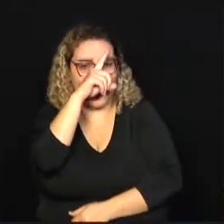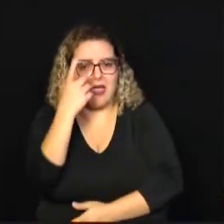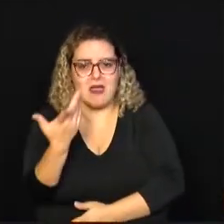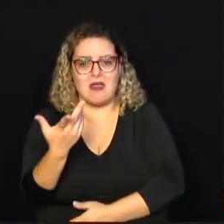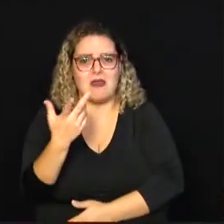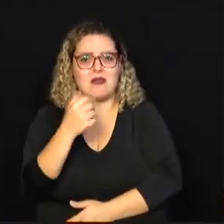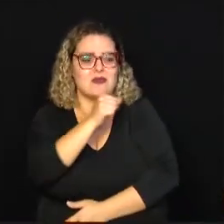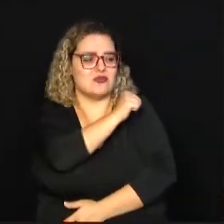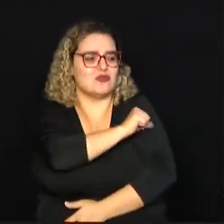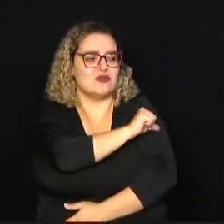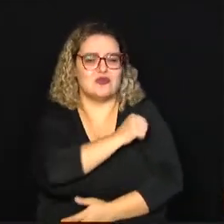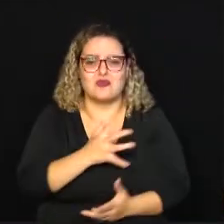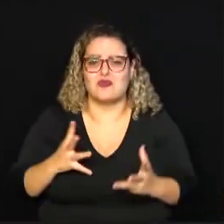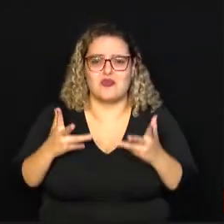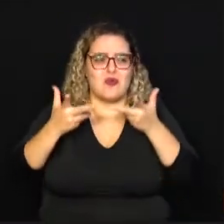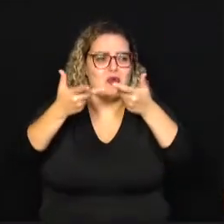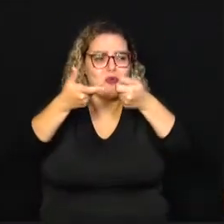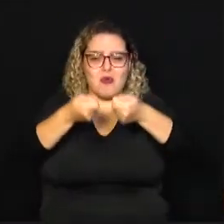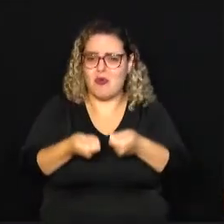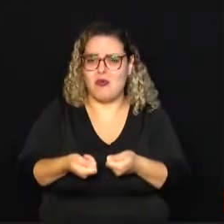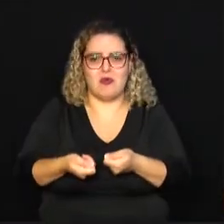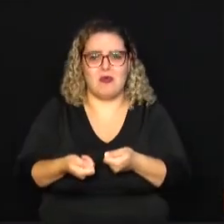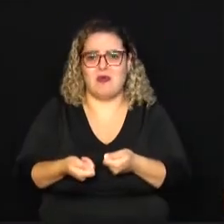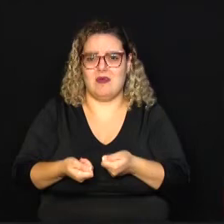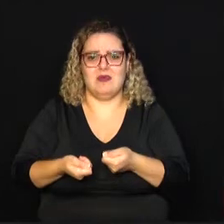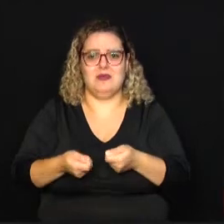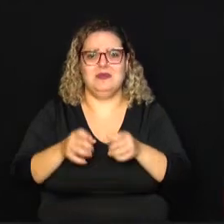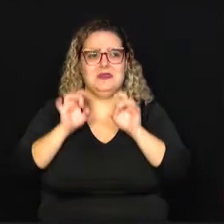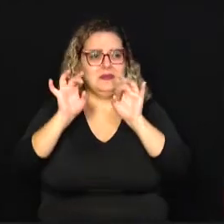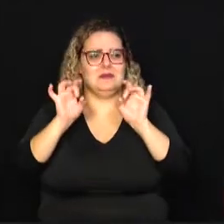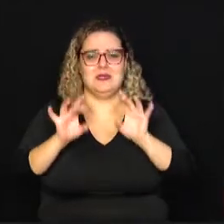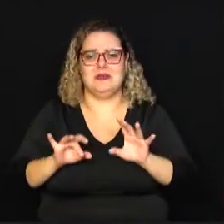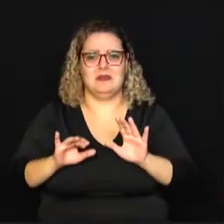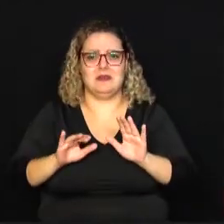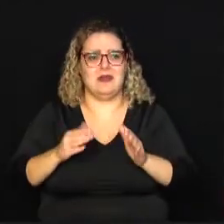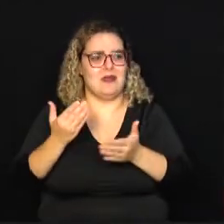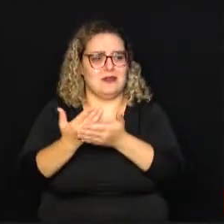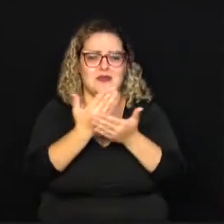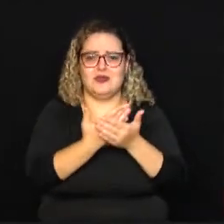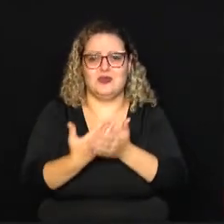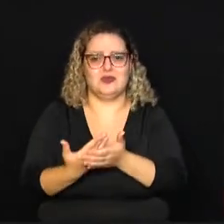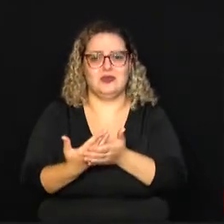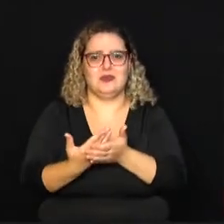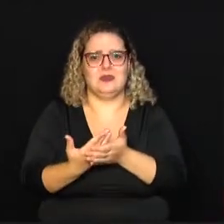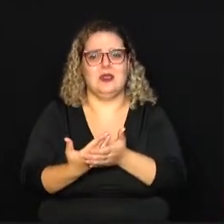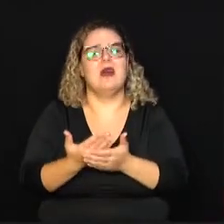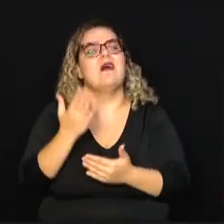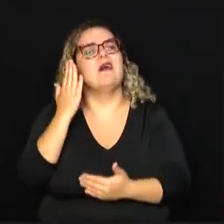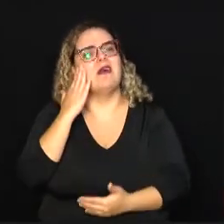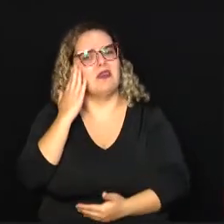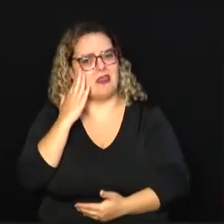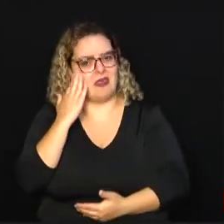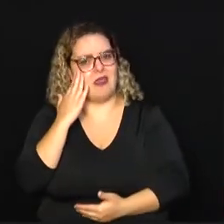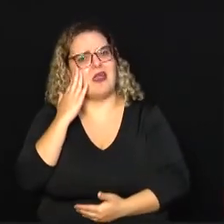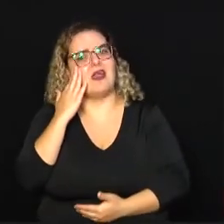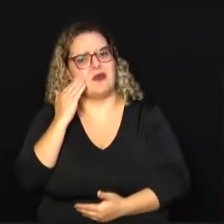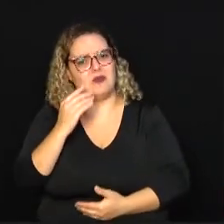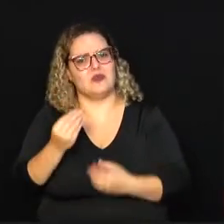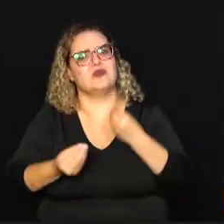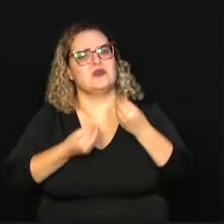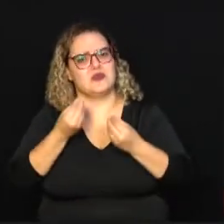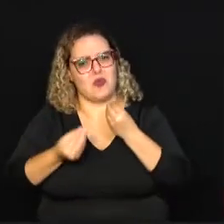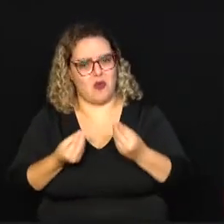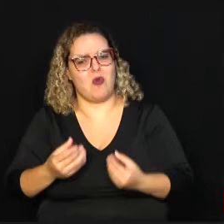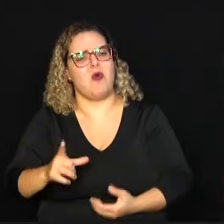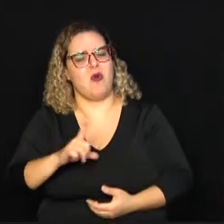né? Então, nós temos a responsabilidade de gerir bem essa crise, né? De gerir bem essa crise, porque nós temos condições de fazer isso,